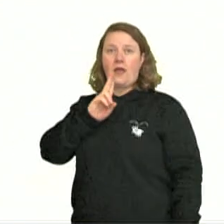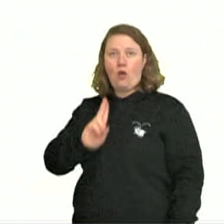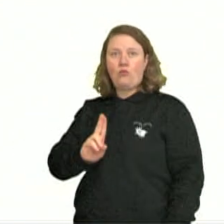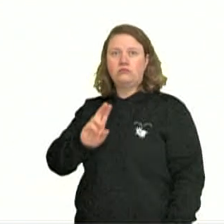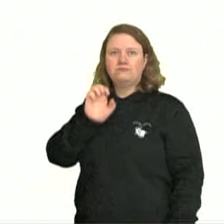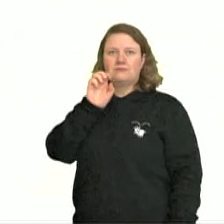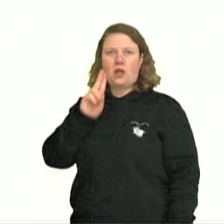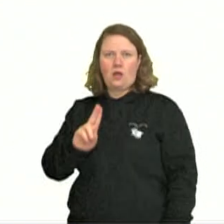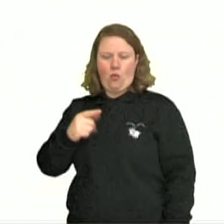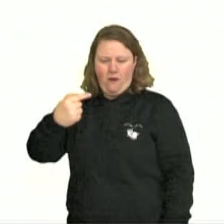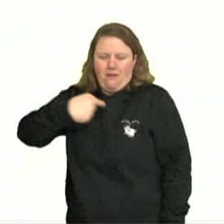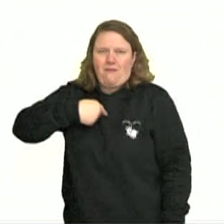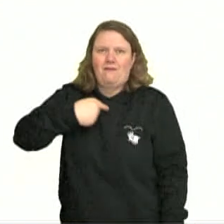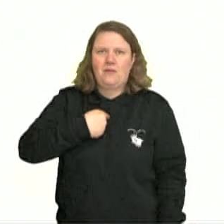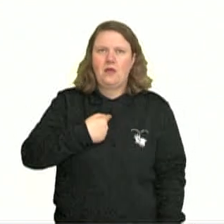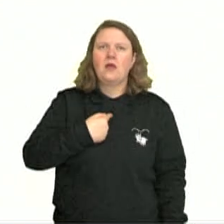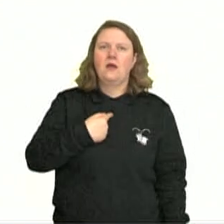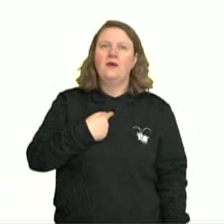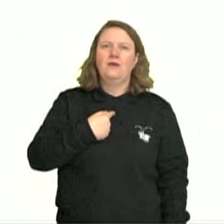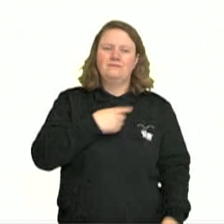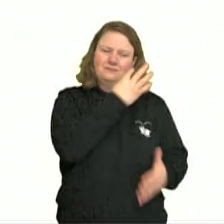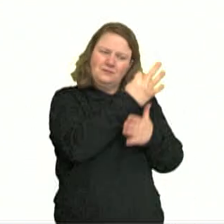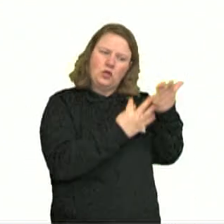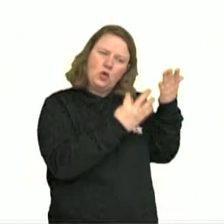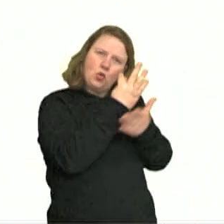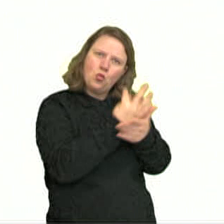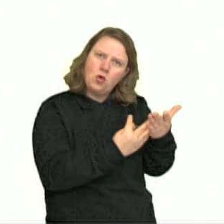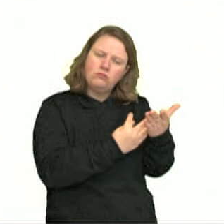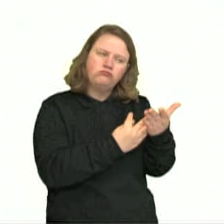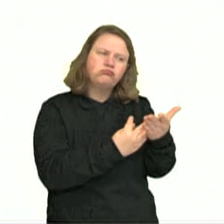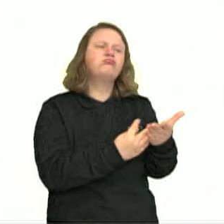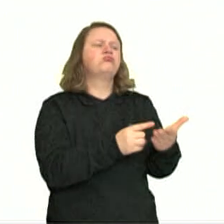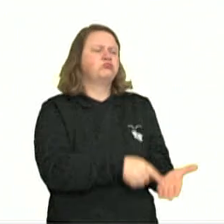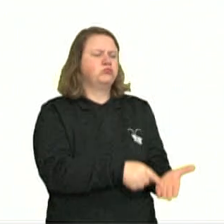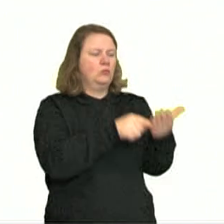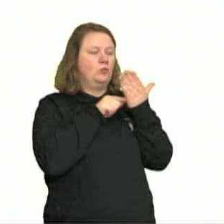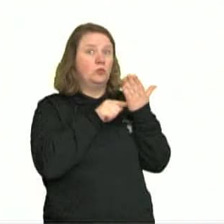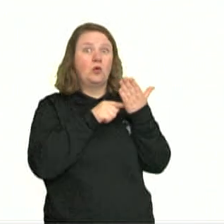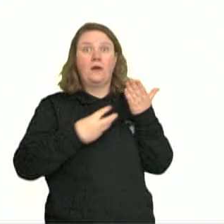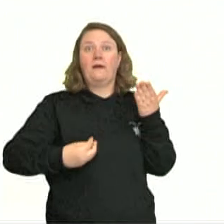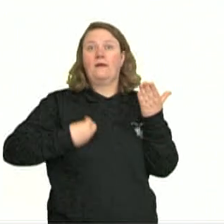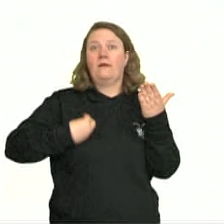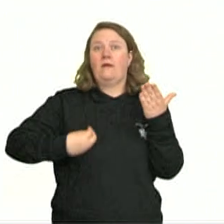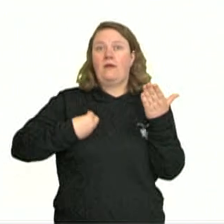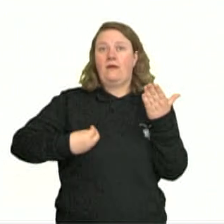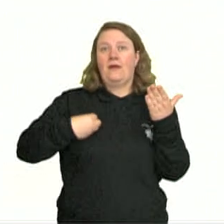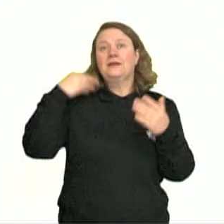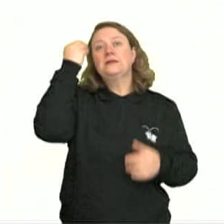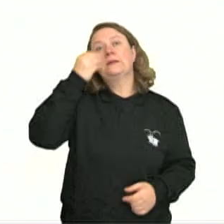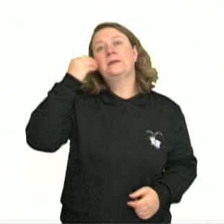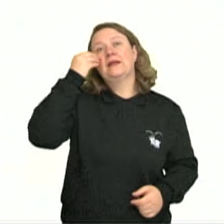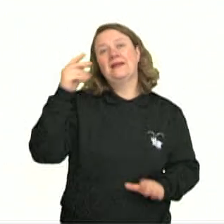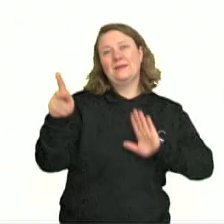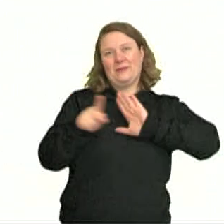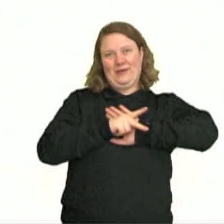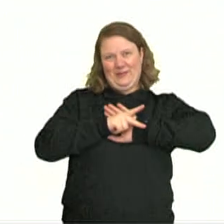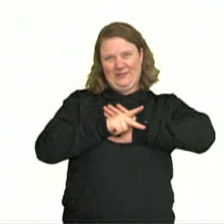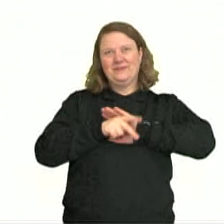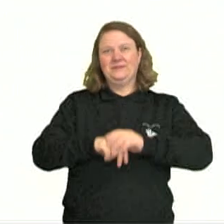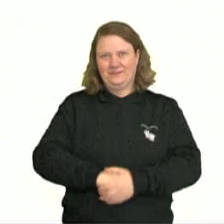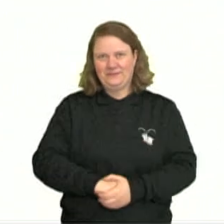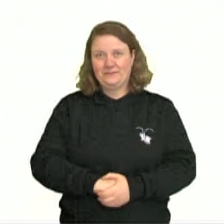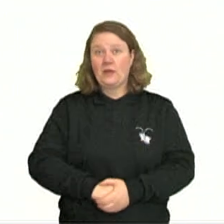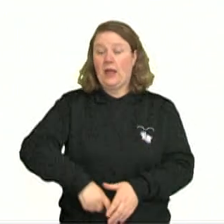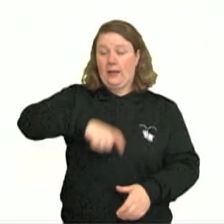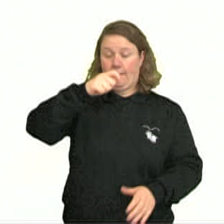se projeta no discurso, um eu que se projeta no enunciado e que ali vive as situações. A narrativa em primeira